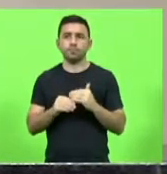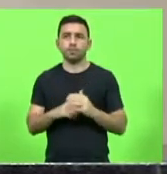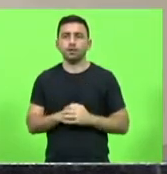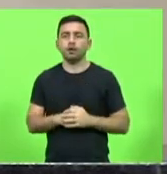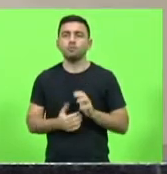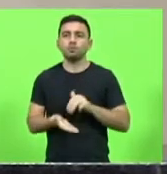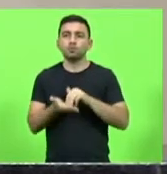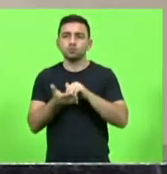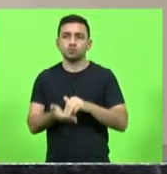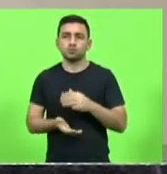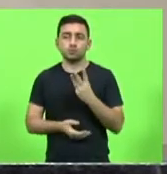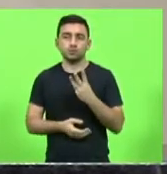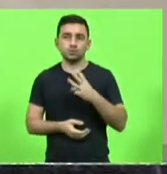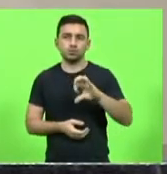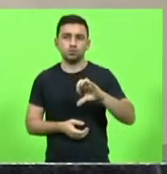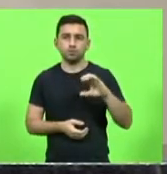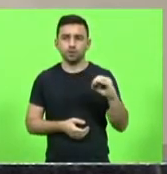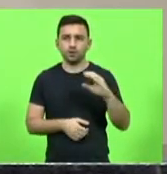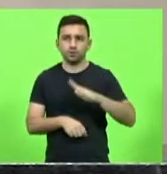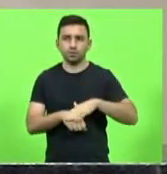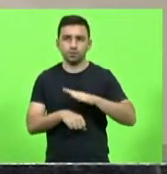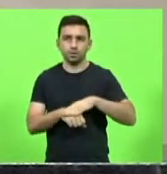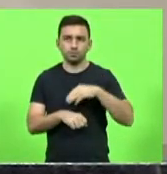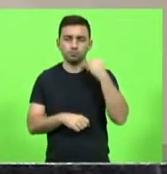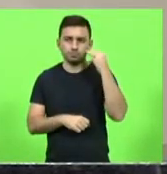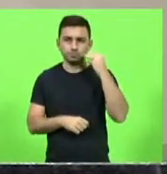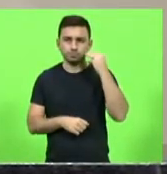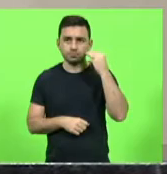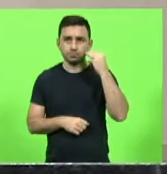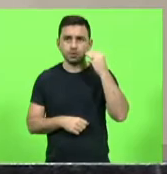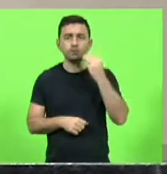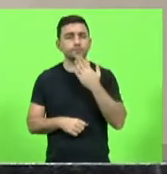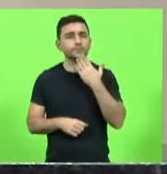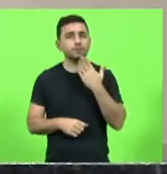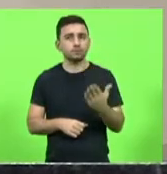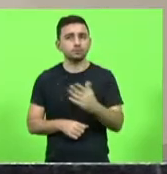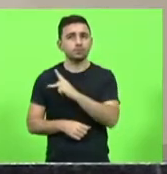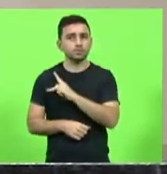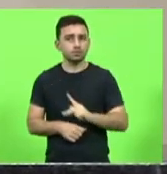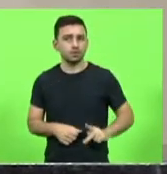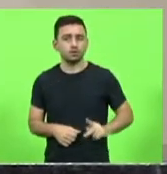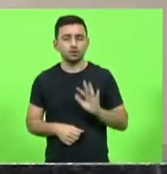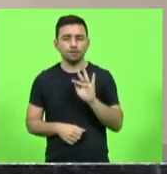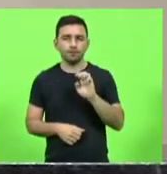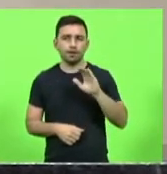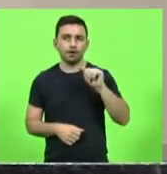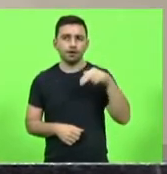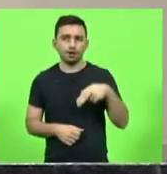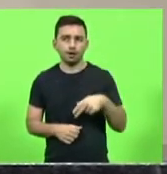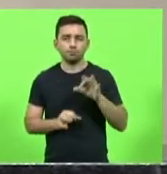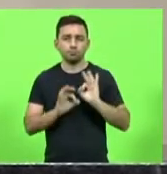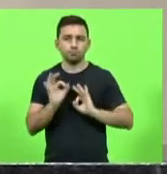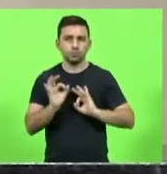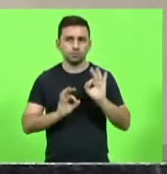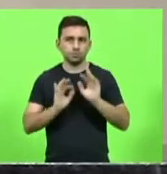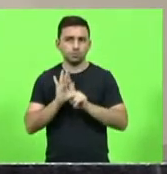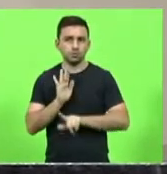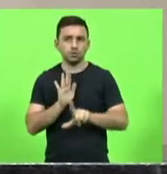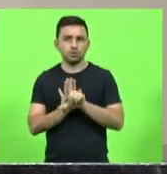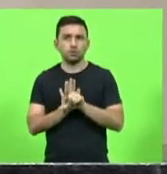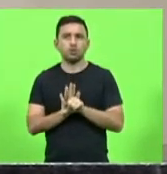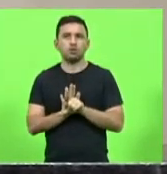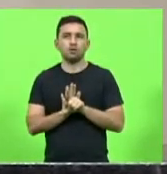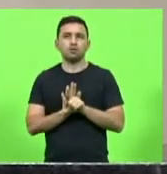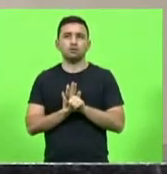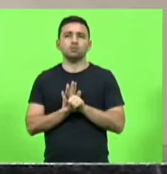Moção 390, autor deputado Márcio Machado, manifestando apelo ao presidente da FECAM pela elaboração de um projeto de lei nos municípios dispondo